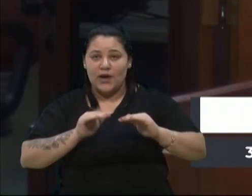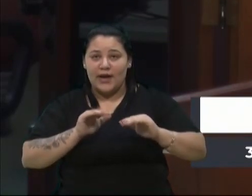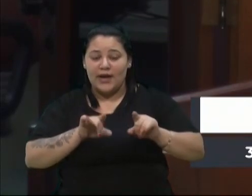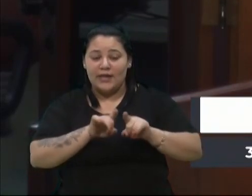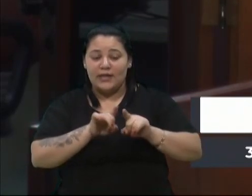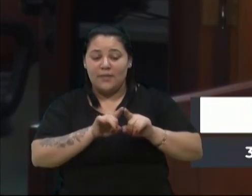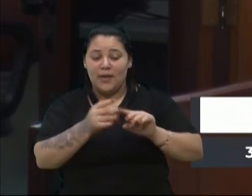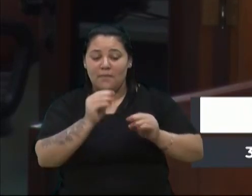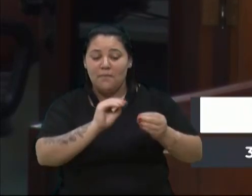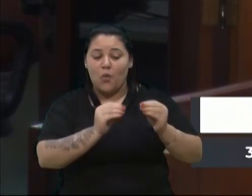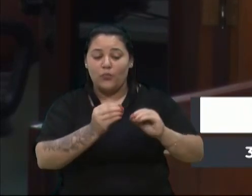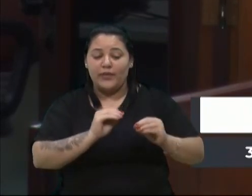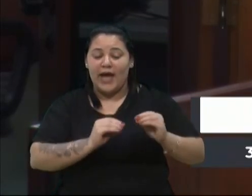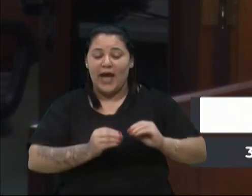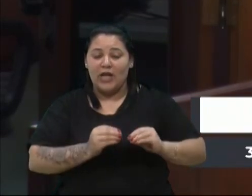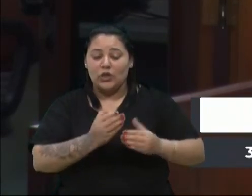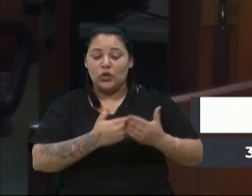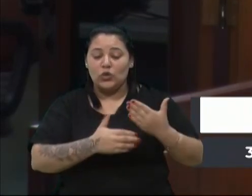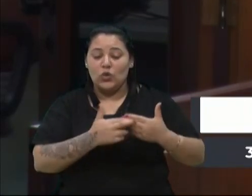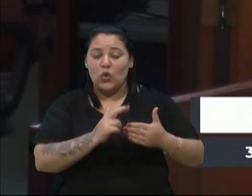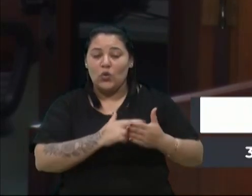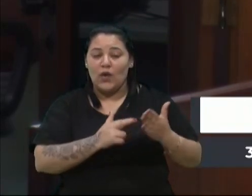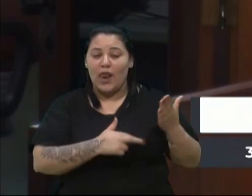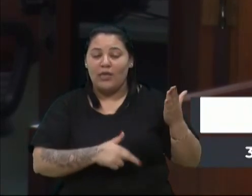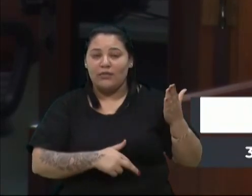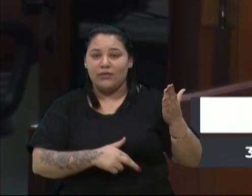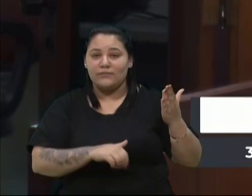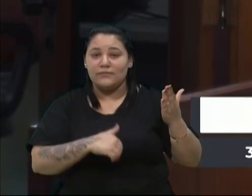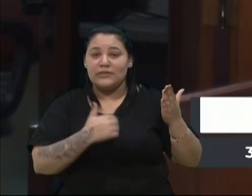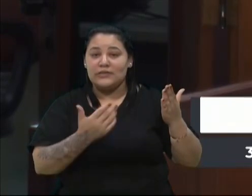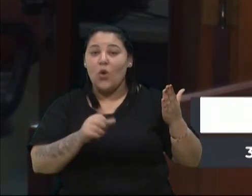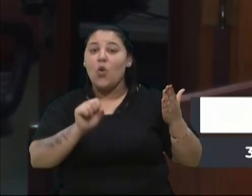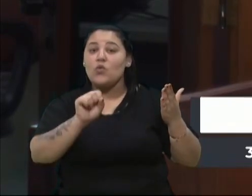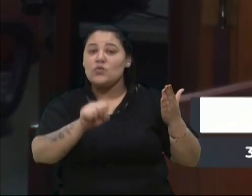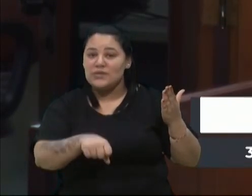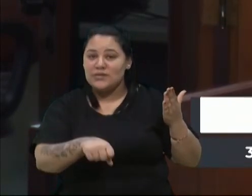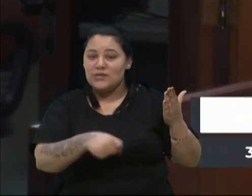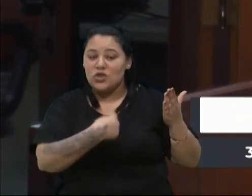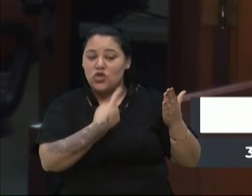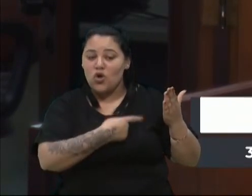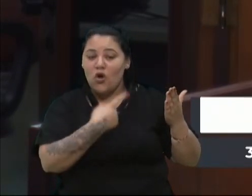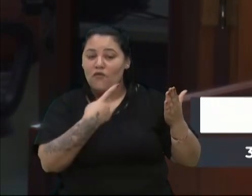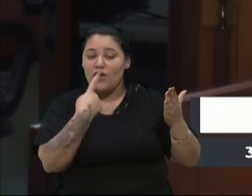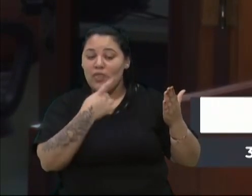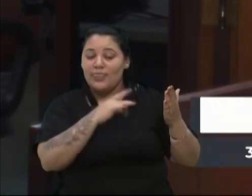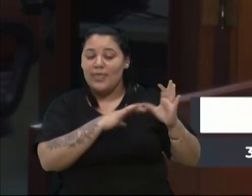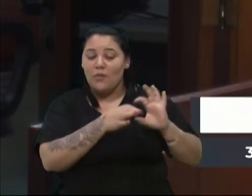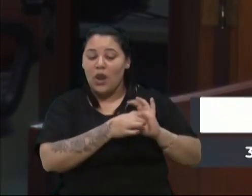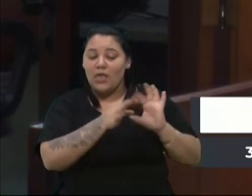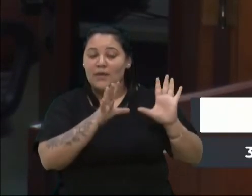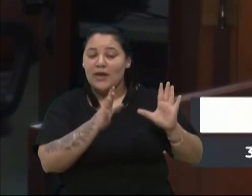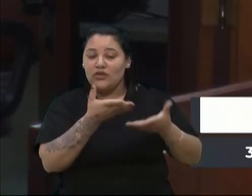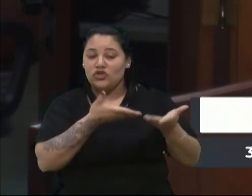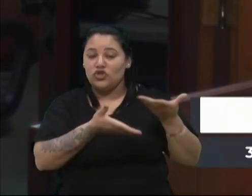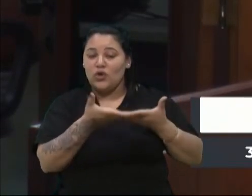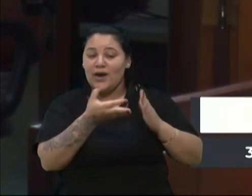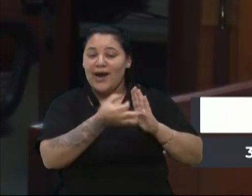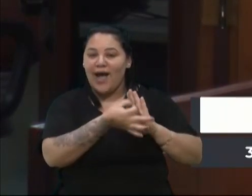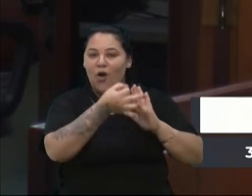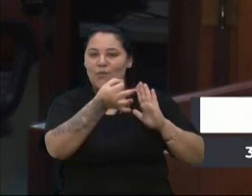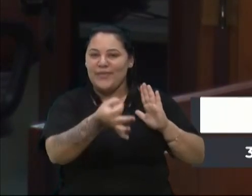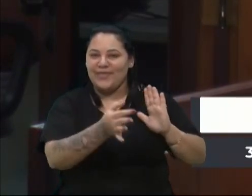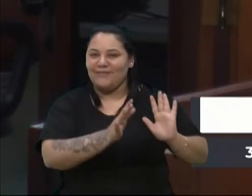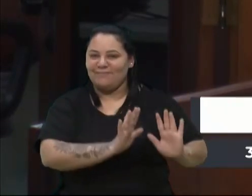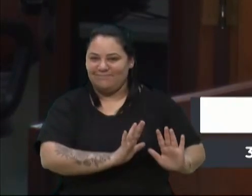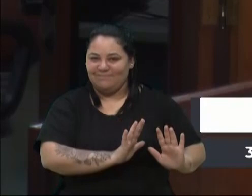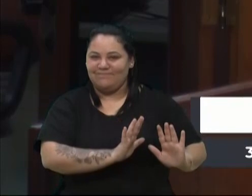não chegou. Então, sim, a gente tem a liberdade de falar as nossas opiniões.